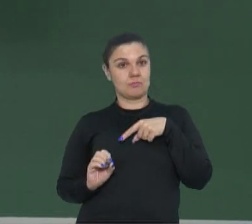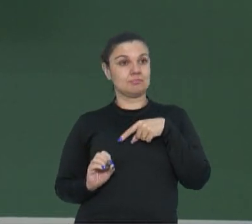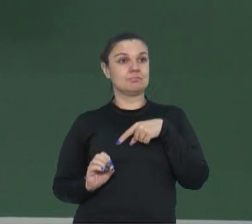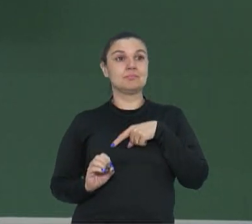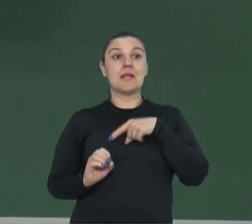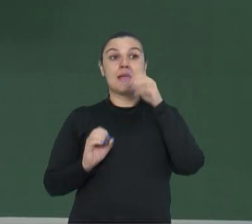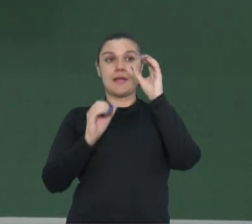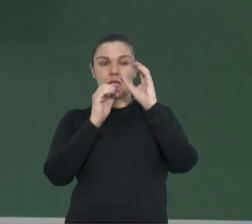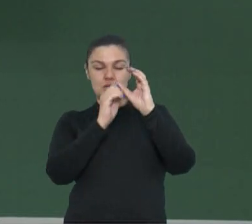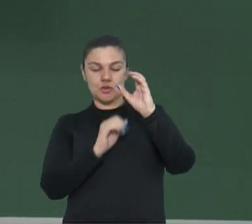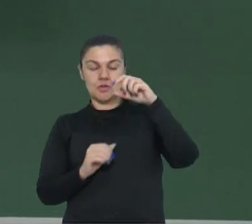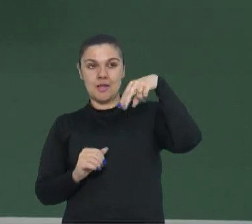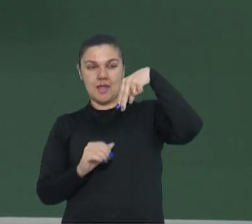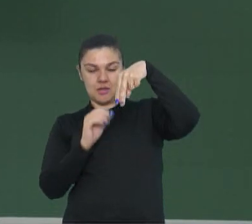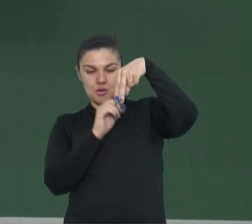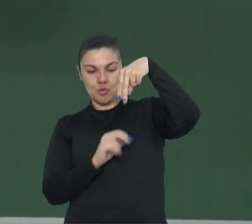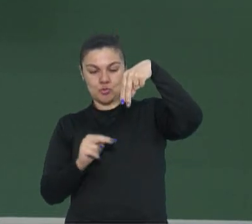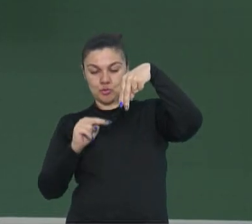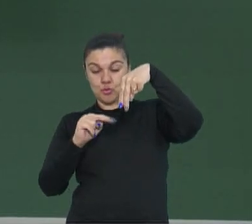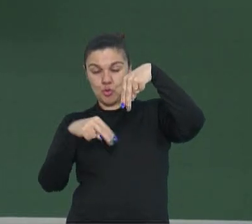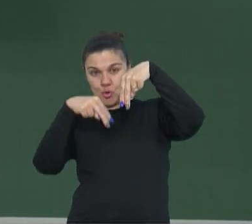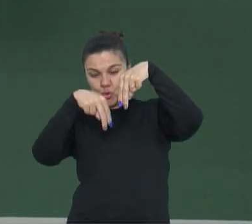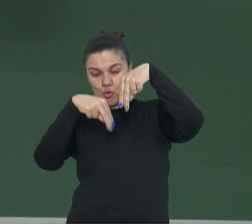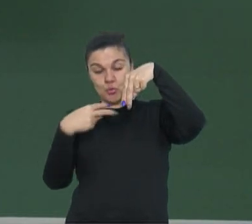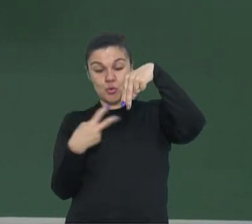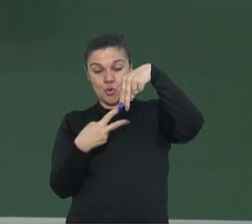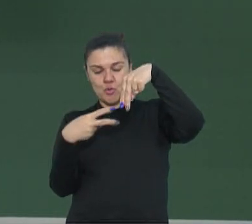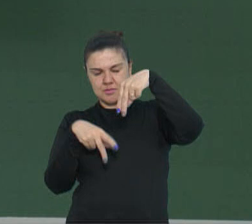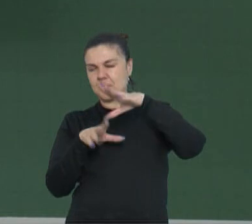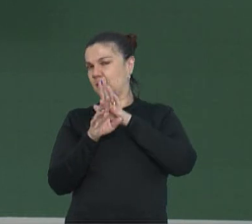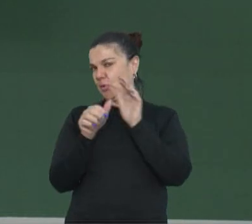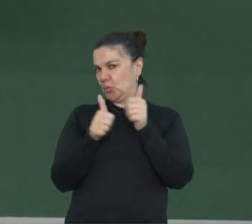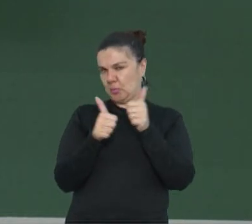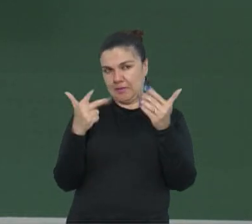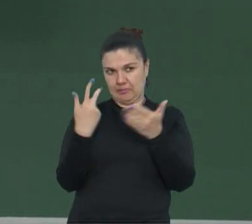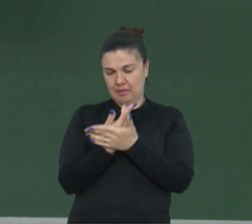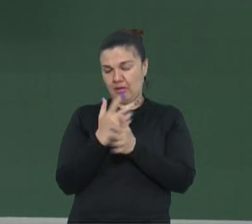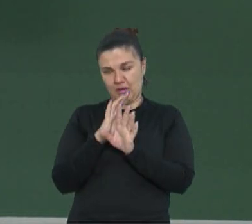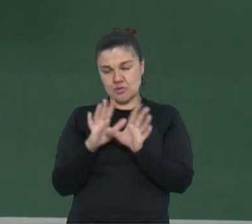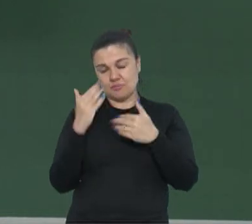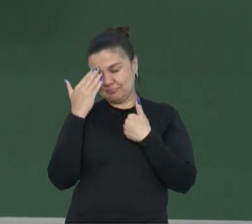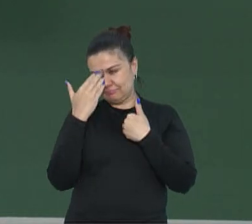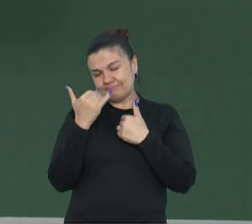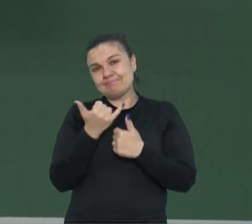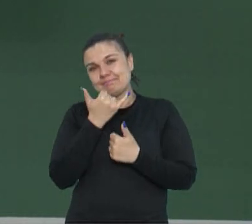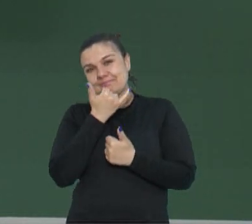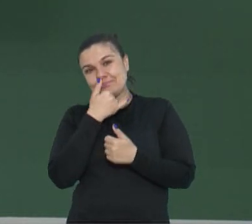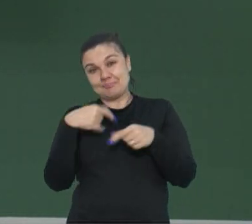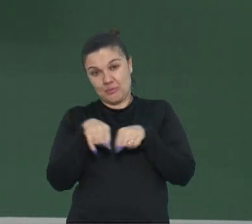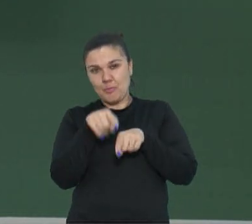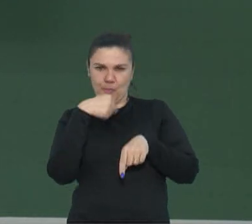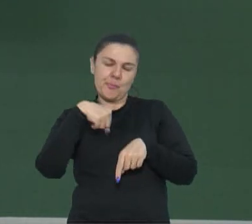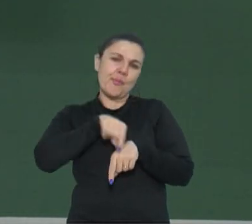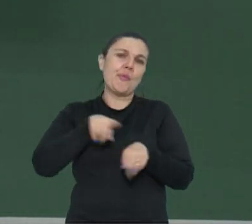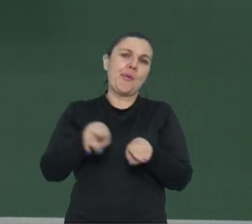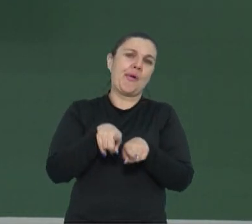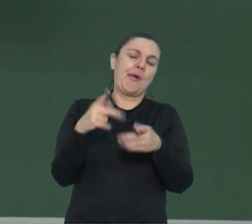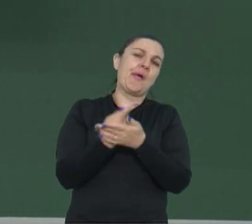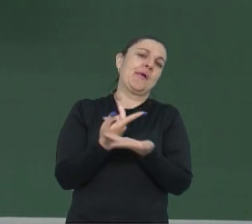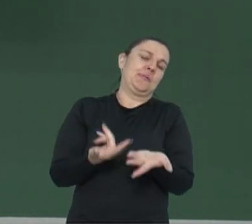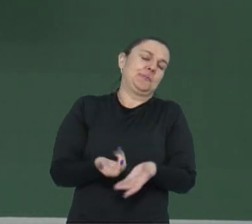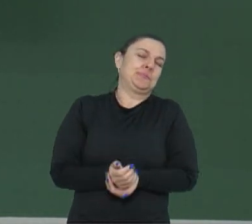estar subscrito, menorzinho ali embaixo. Mas tudo bem, nós perdoamos o pessoal da Super Interessante, assim como vocês perdoam os pequenos errinhos que eu cometo aqui,